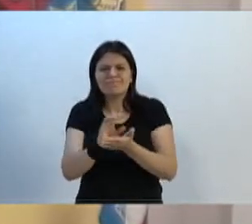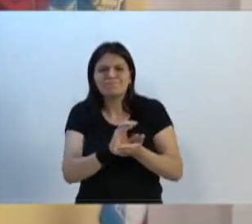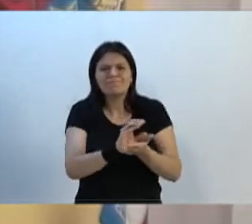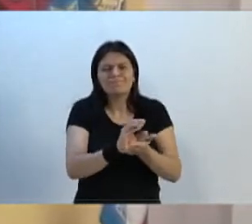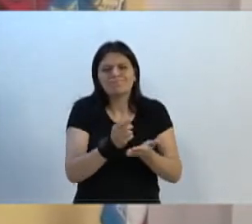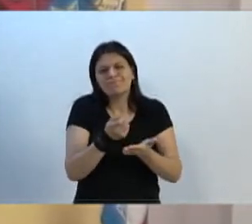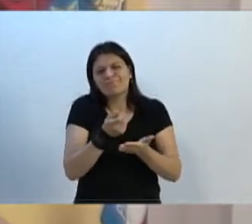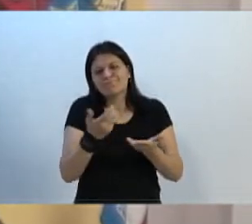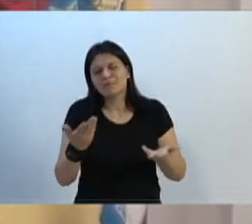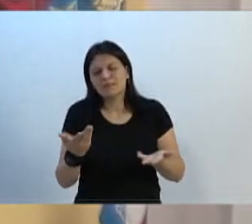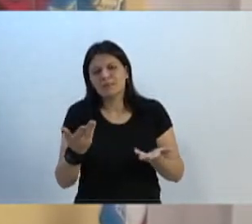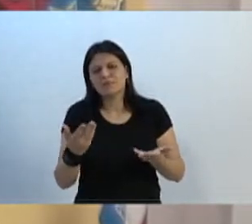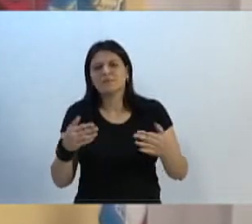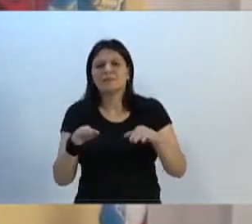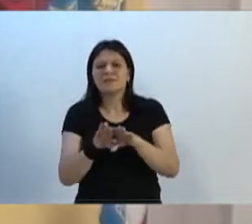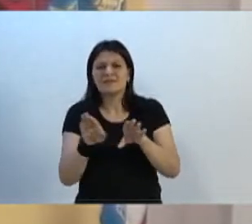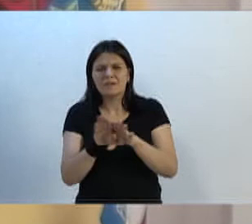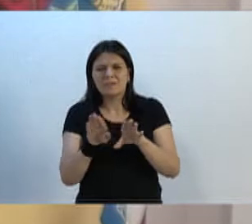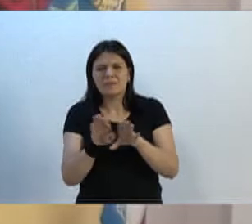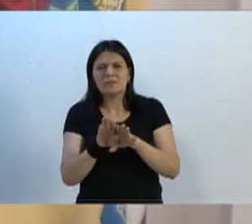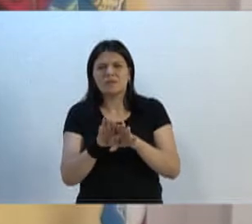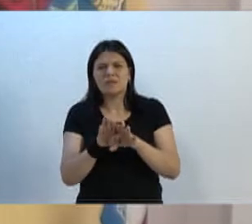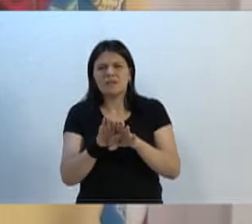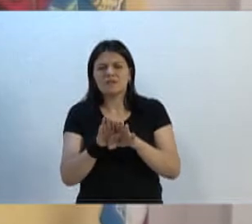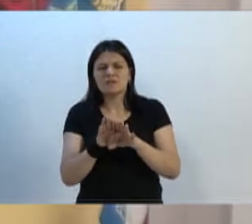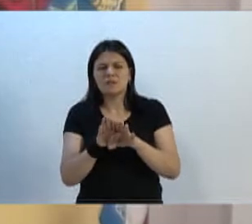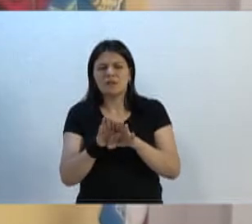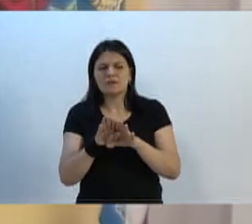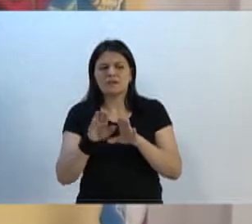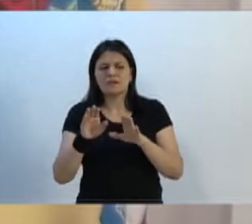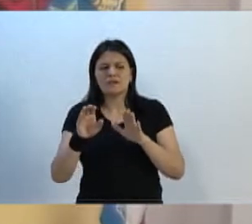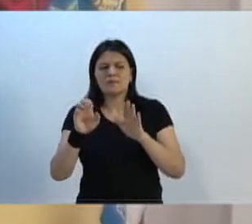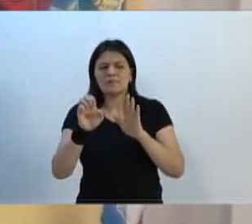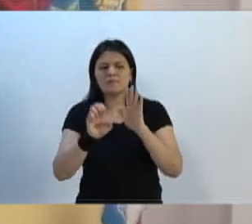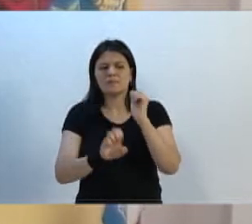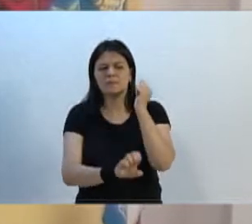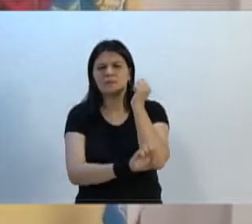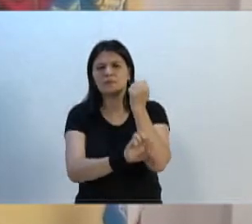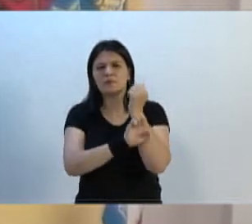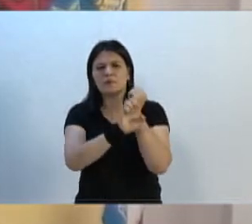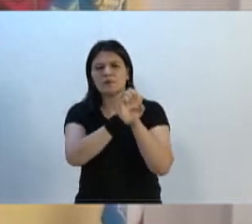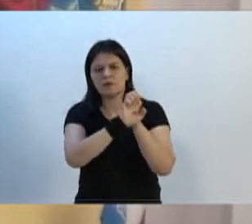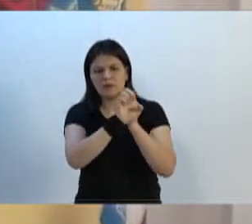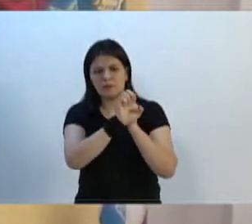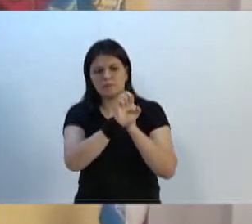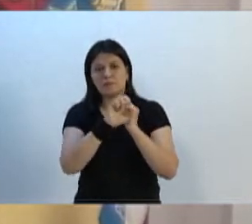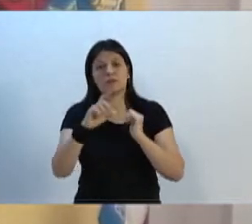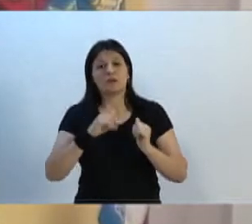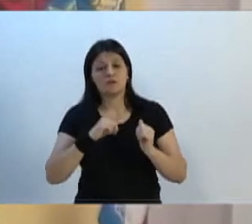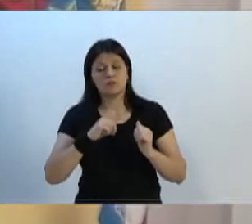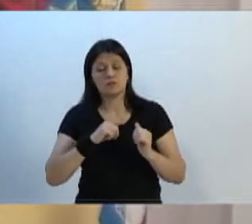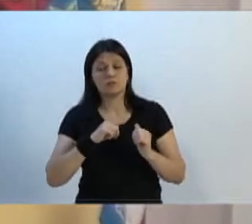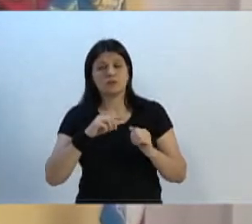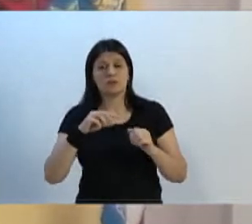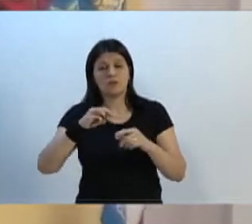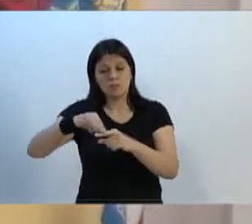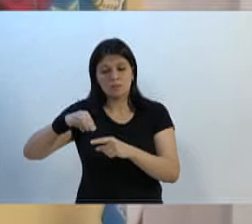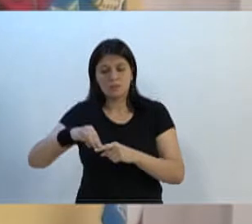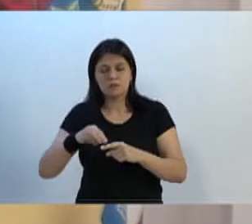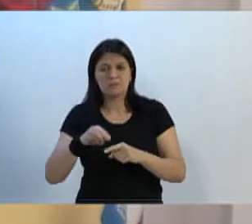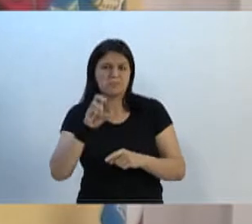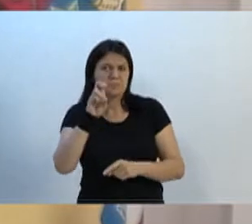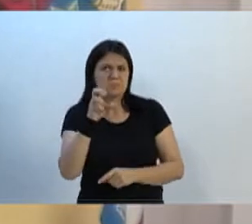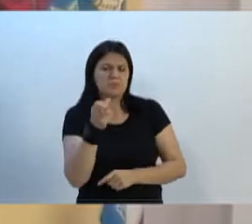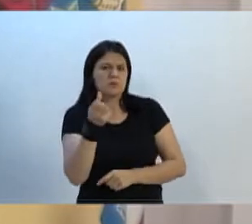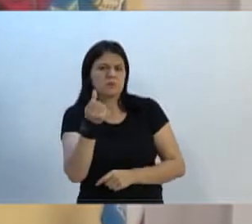obviamente também burocrática só para dar um exemplo do que eu estou falando nós temos no município 56 parados